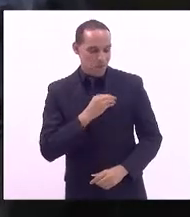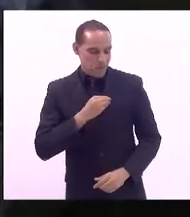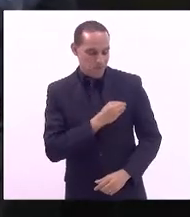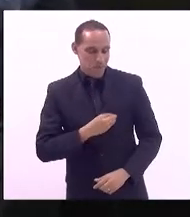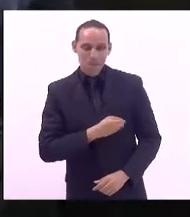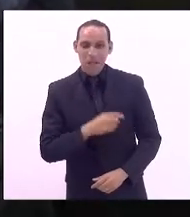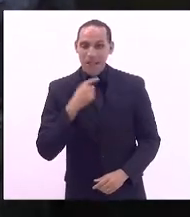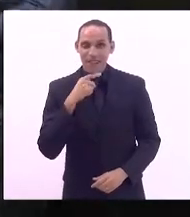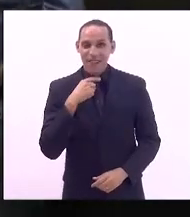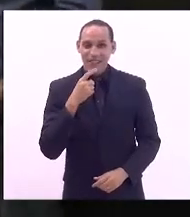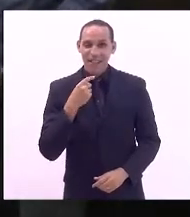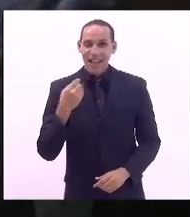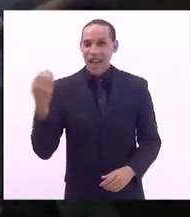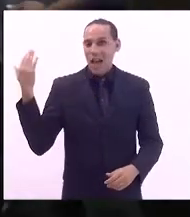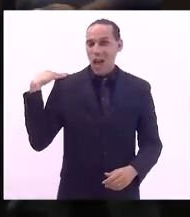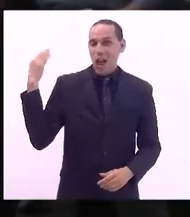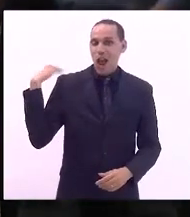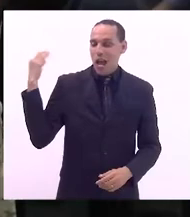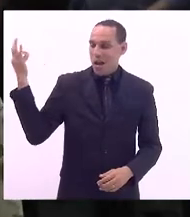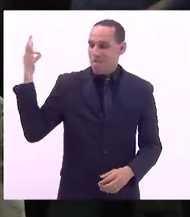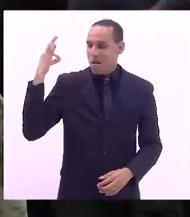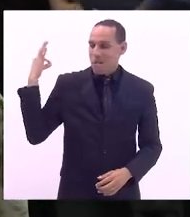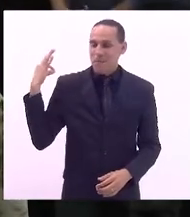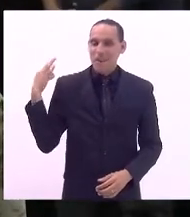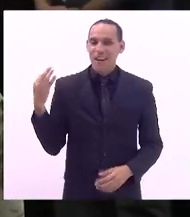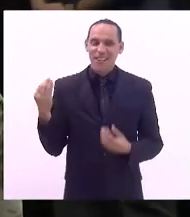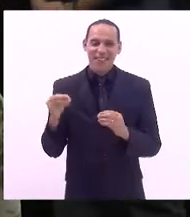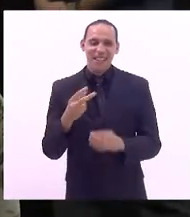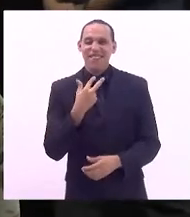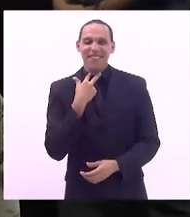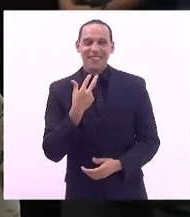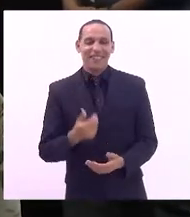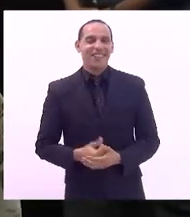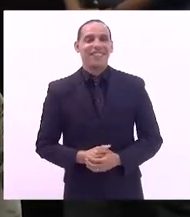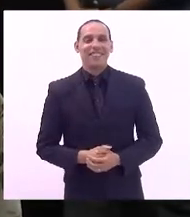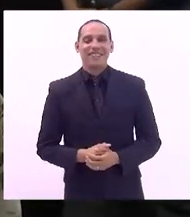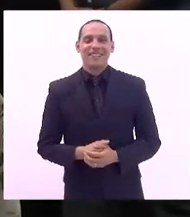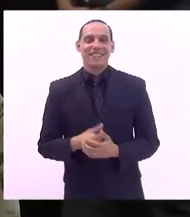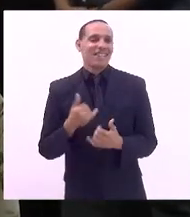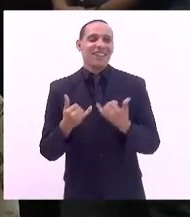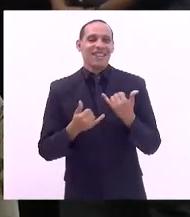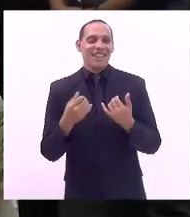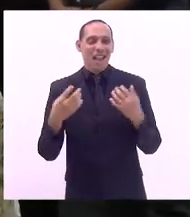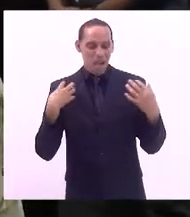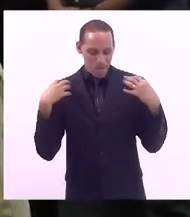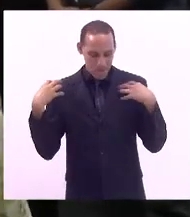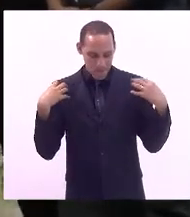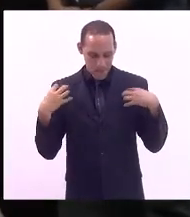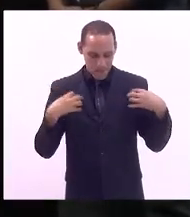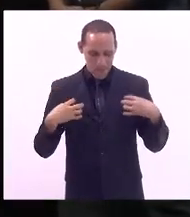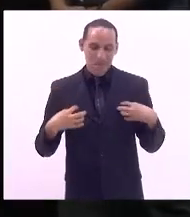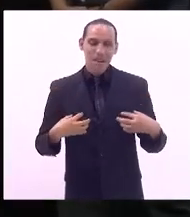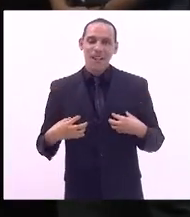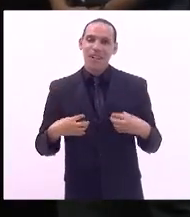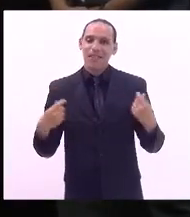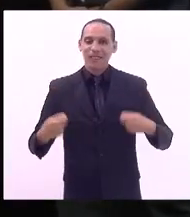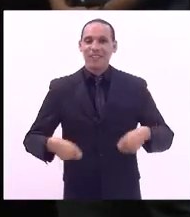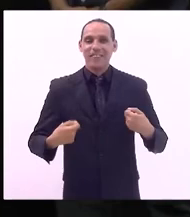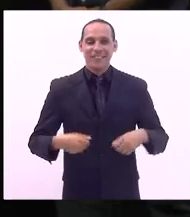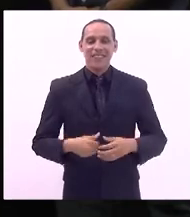vou começar a botar nas costas não pode né tem que ser tudo aqui na frente